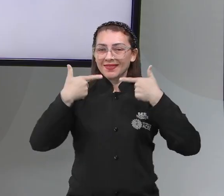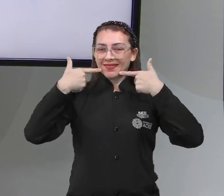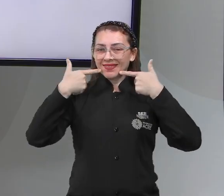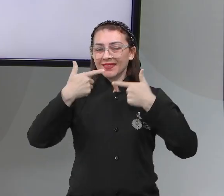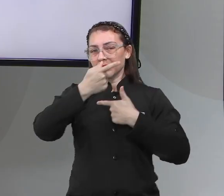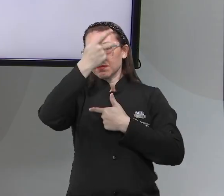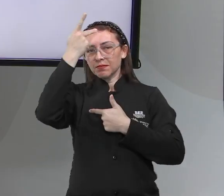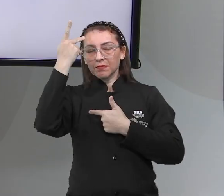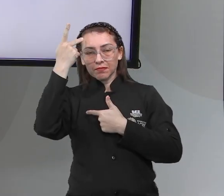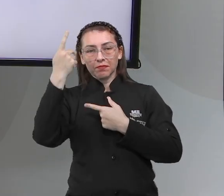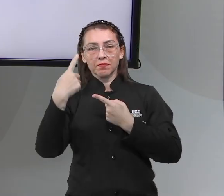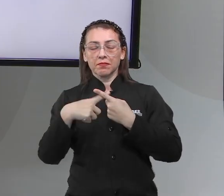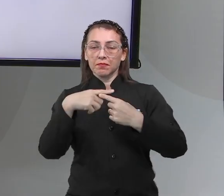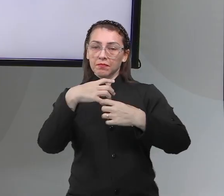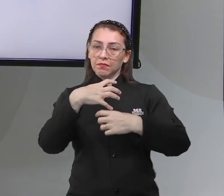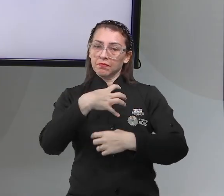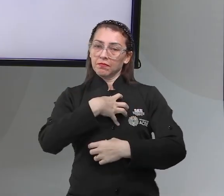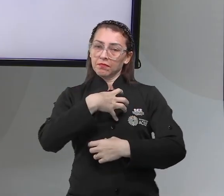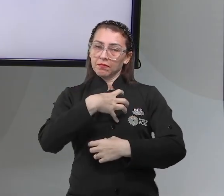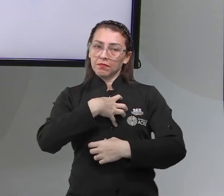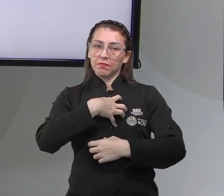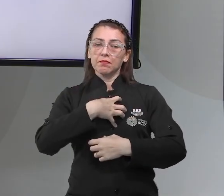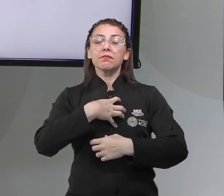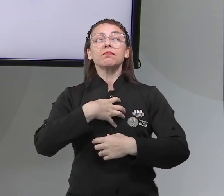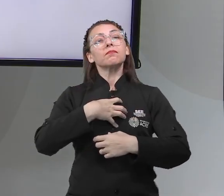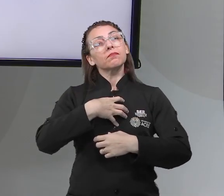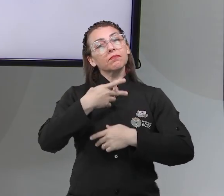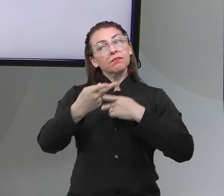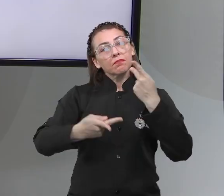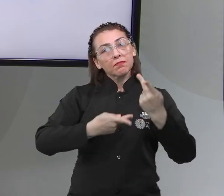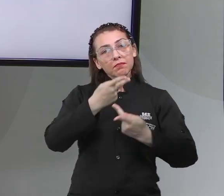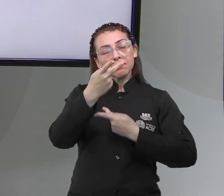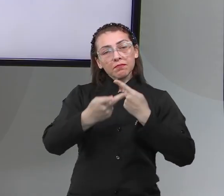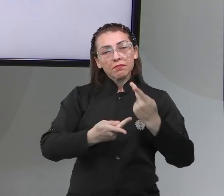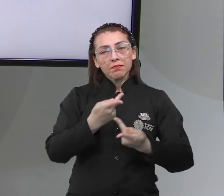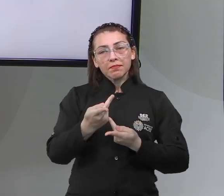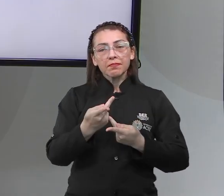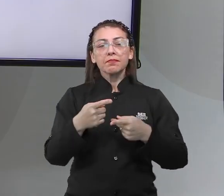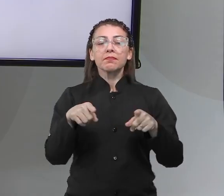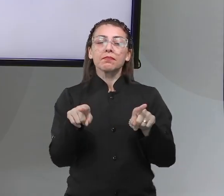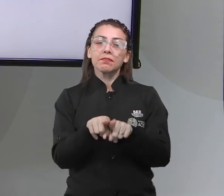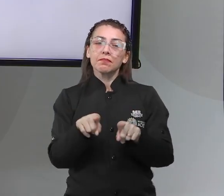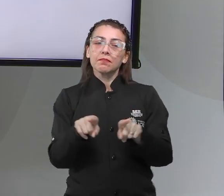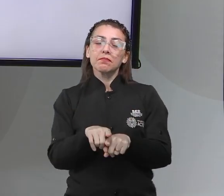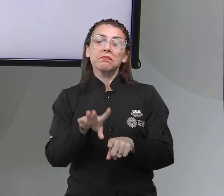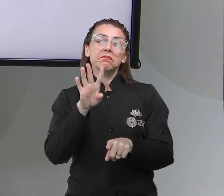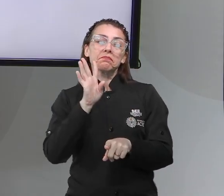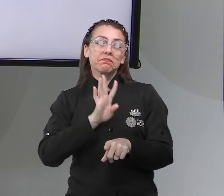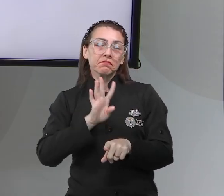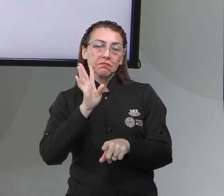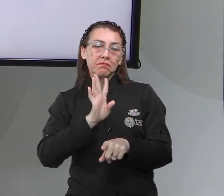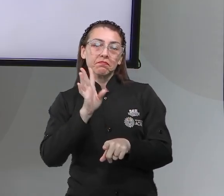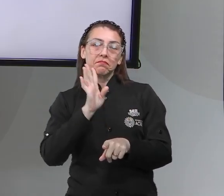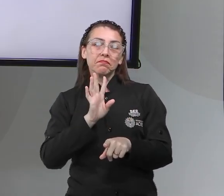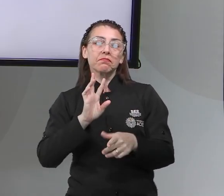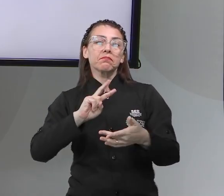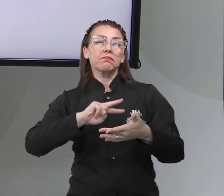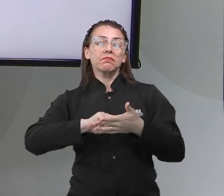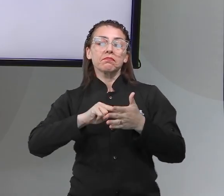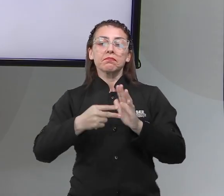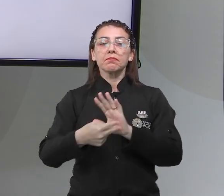né, de muitas pessoas pela forma a qual ele se expressa. E o poder legal e burocrático, ele acaba